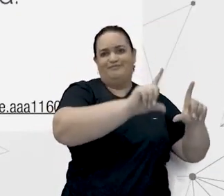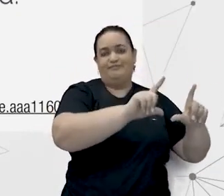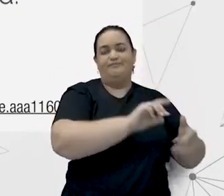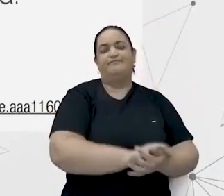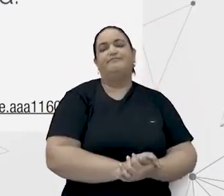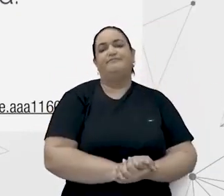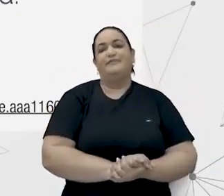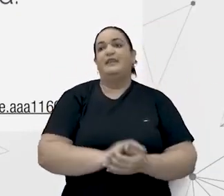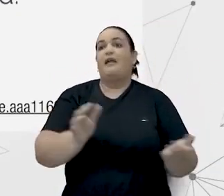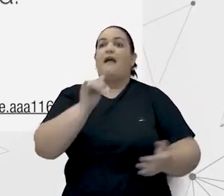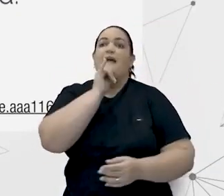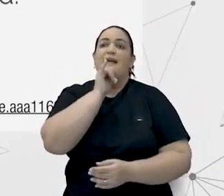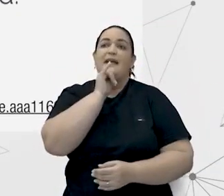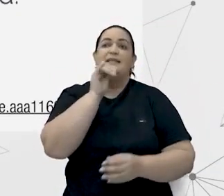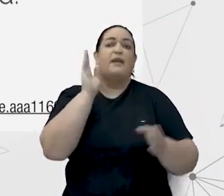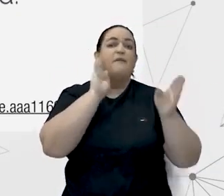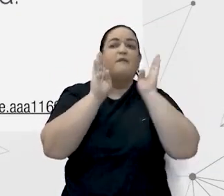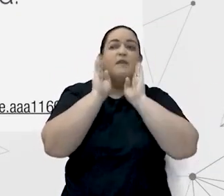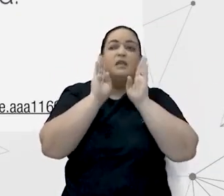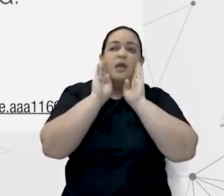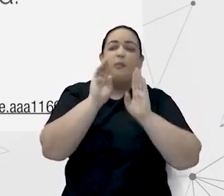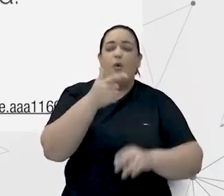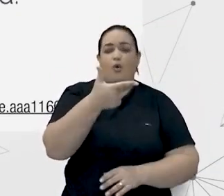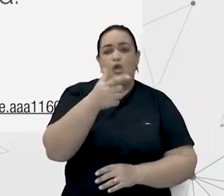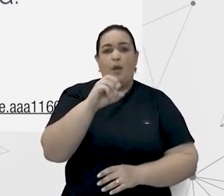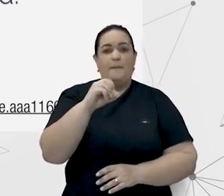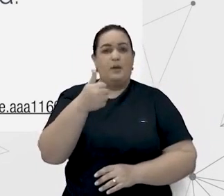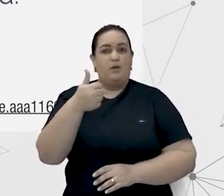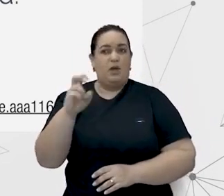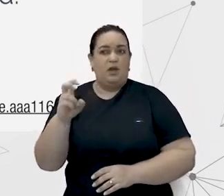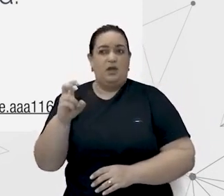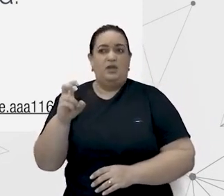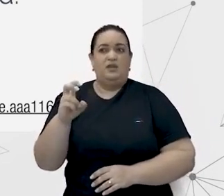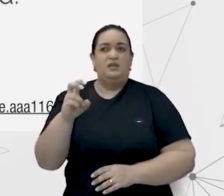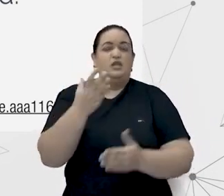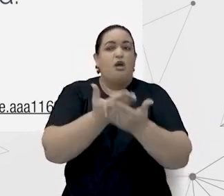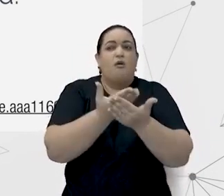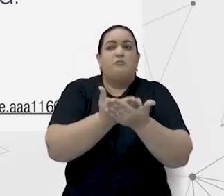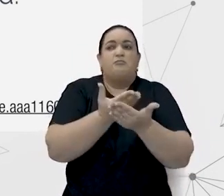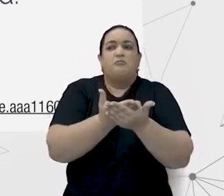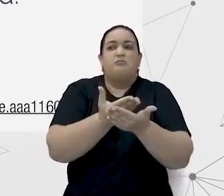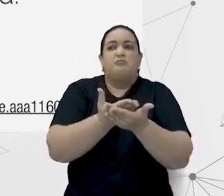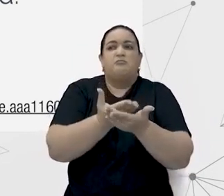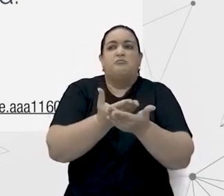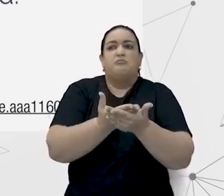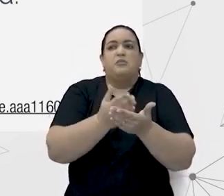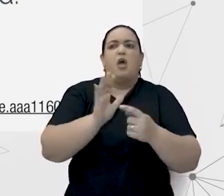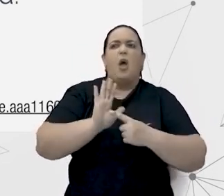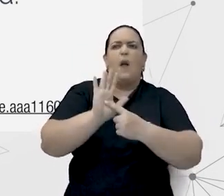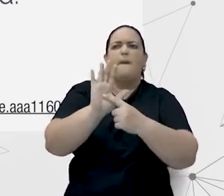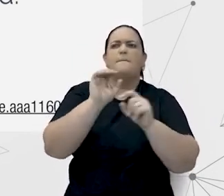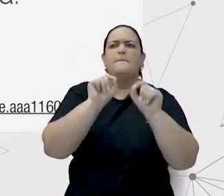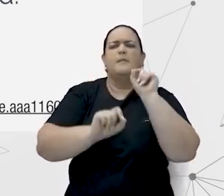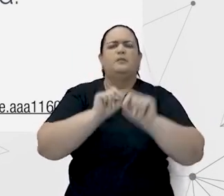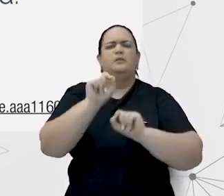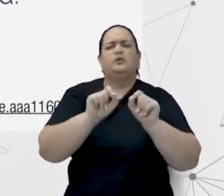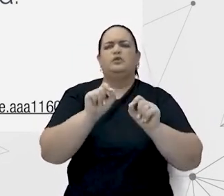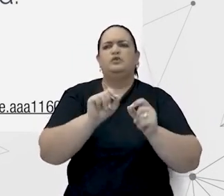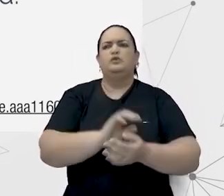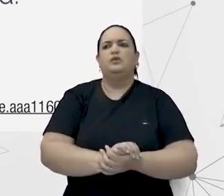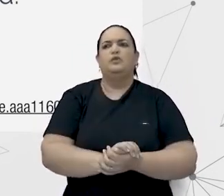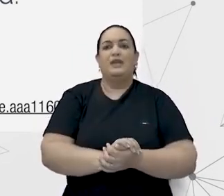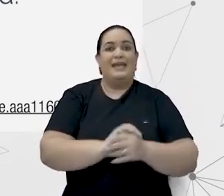Facebook de 2015 mostra que dá um conceito de bolha, onde ele mostra que